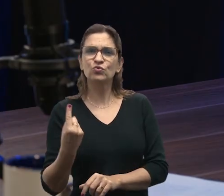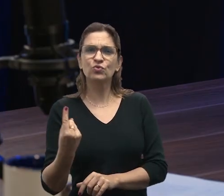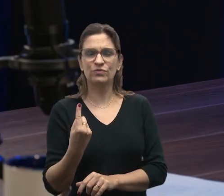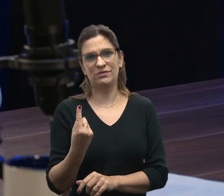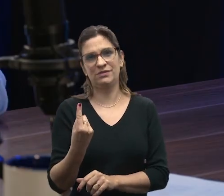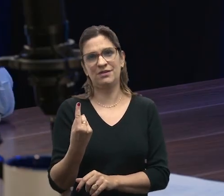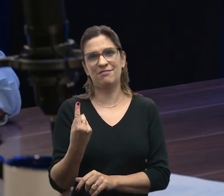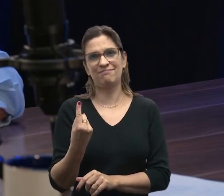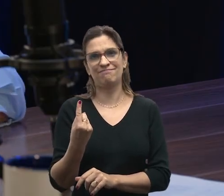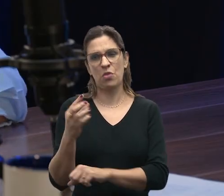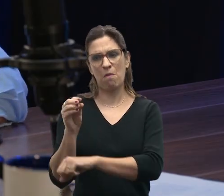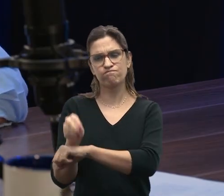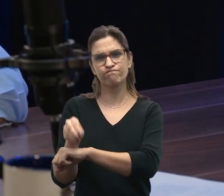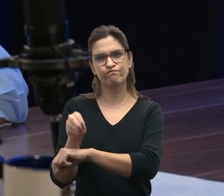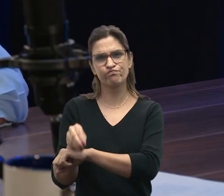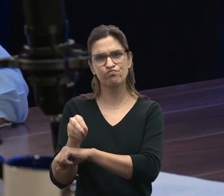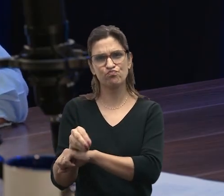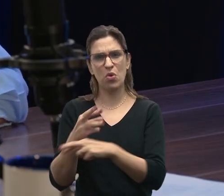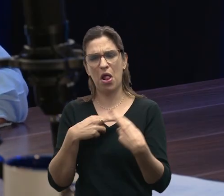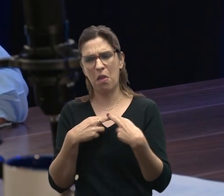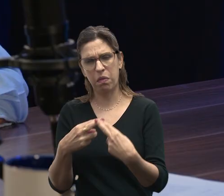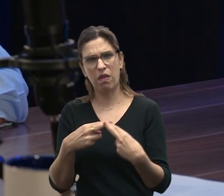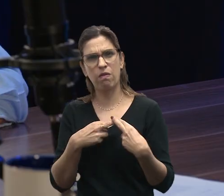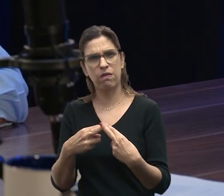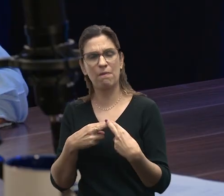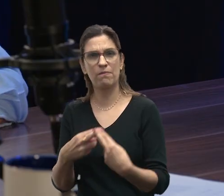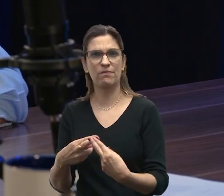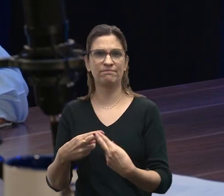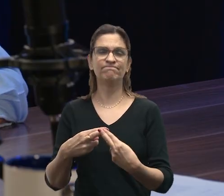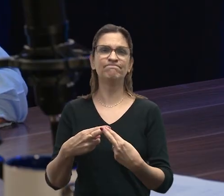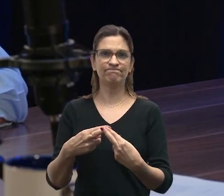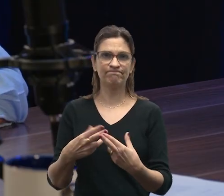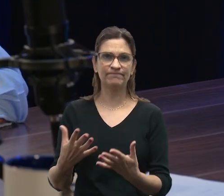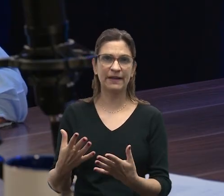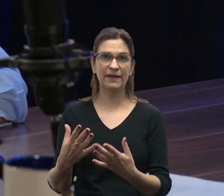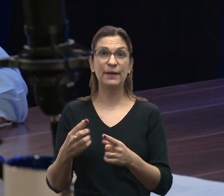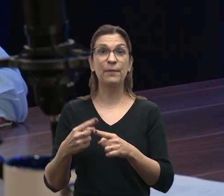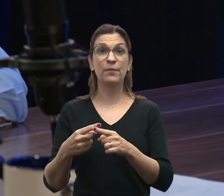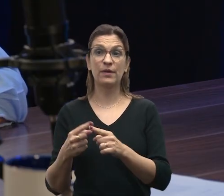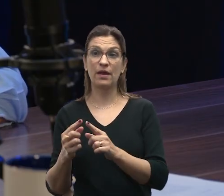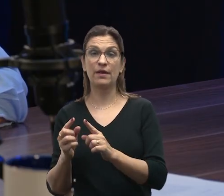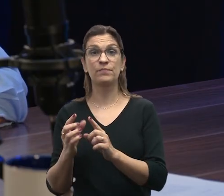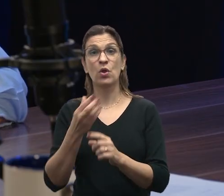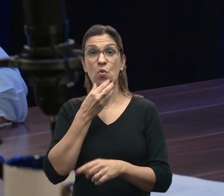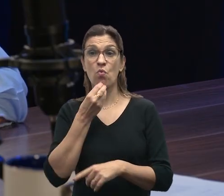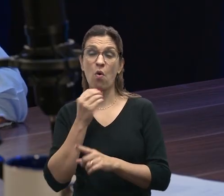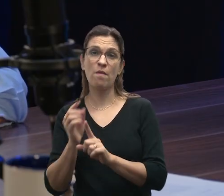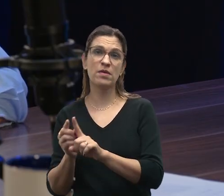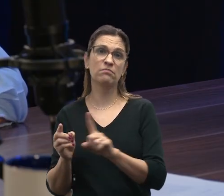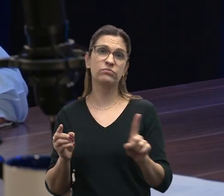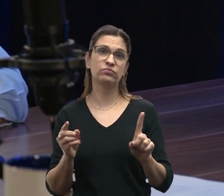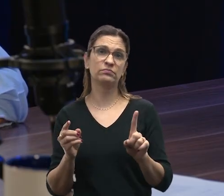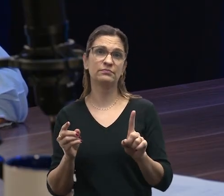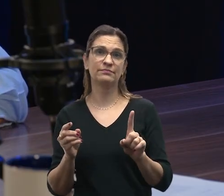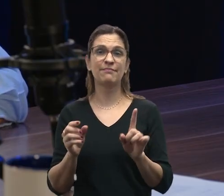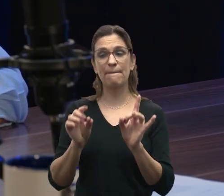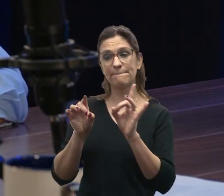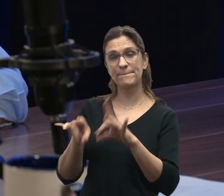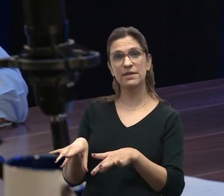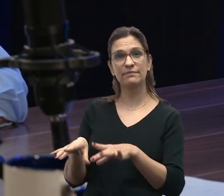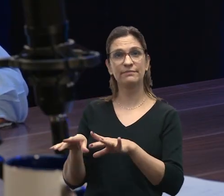família. As grandes demandas que a gente tem nas varas de família são para pagamento